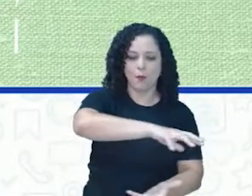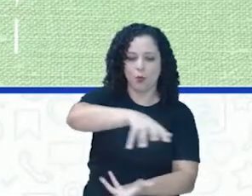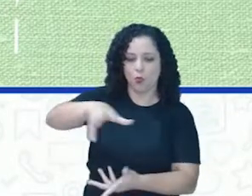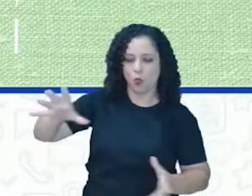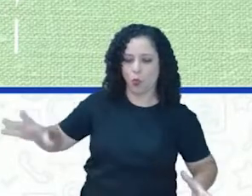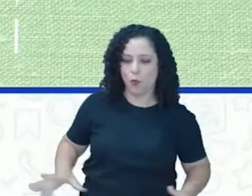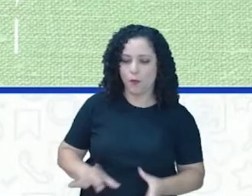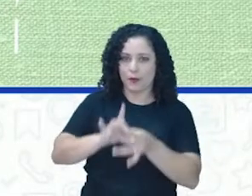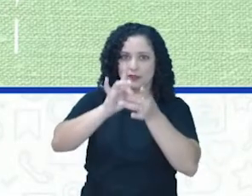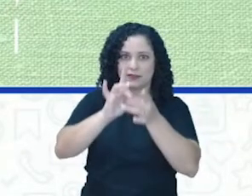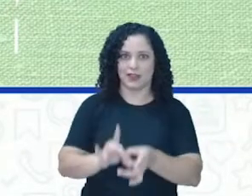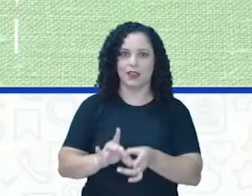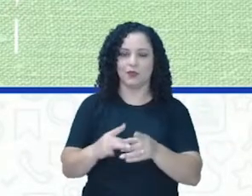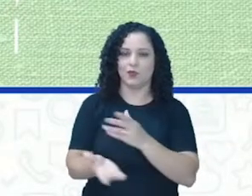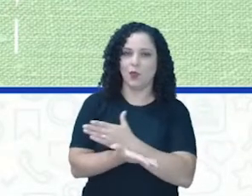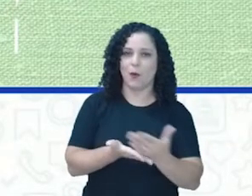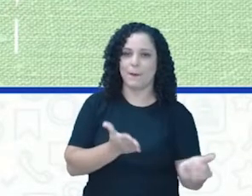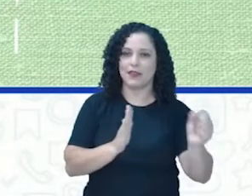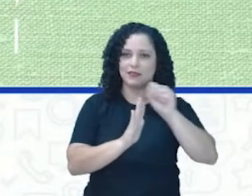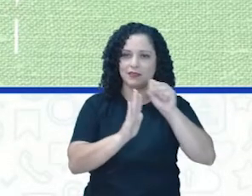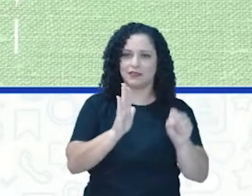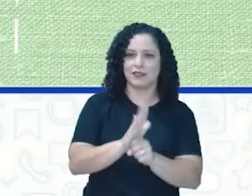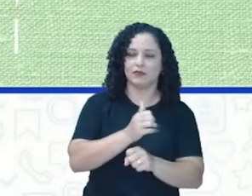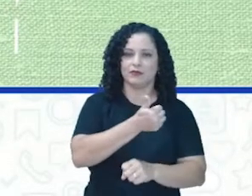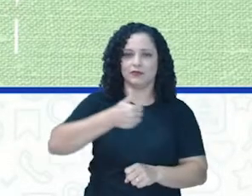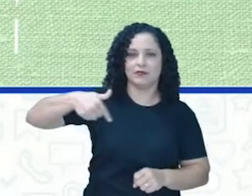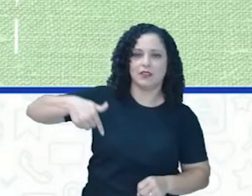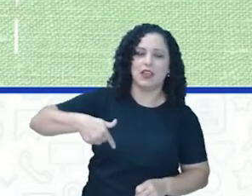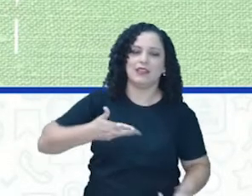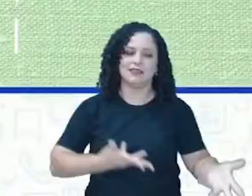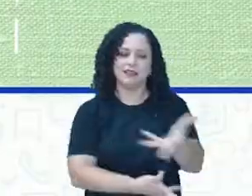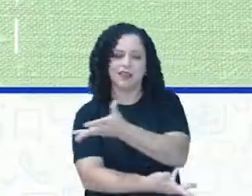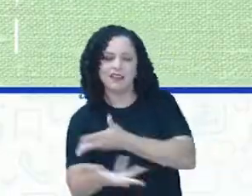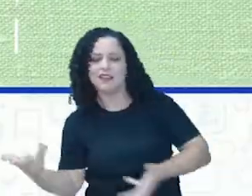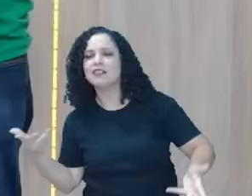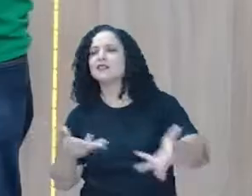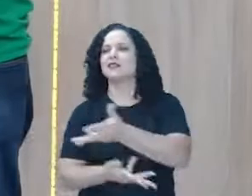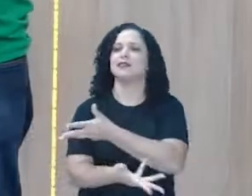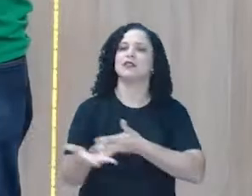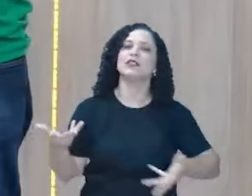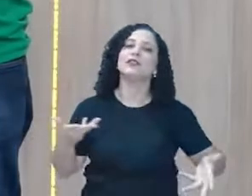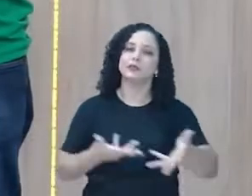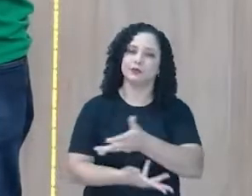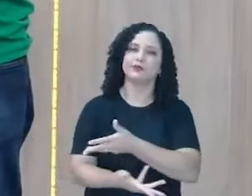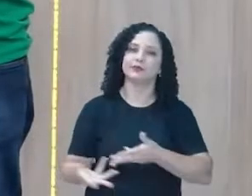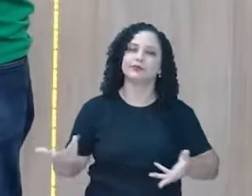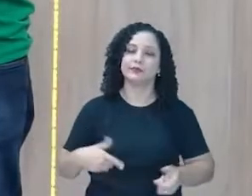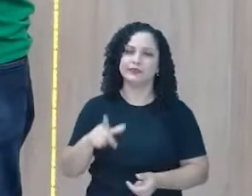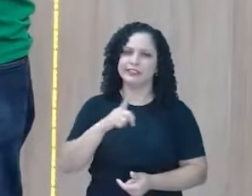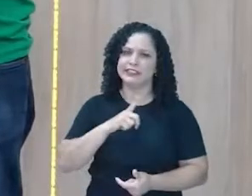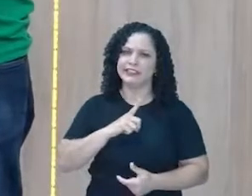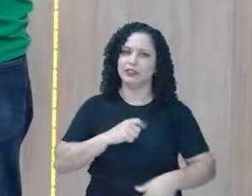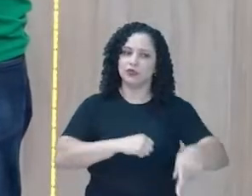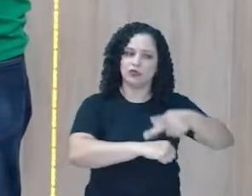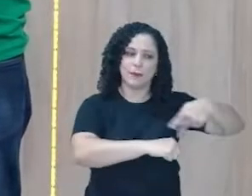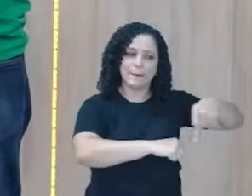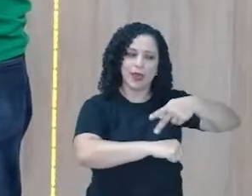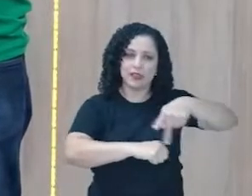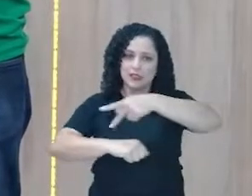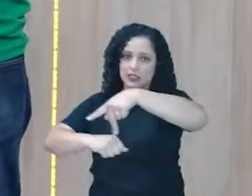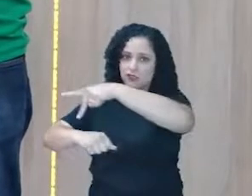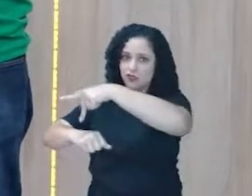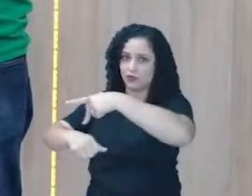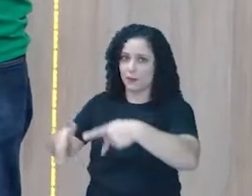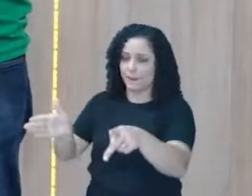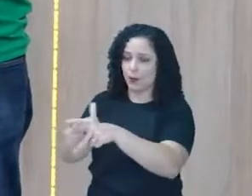próprio Milton Santos, ela se inicia nesse período, né, com essa relação entre os países